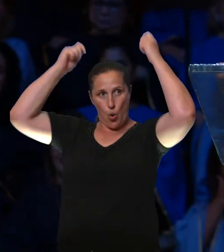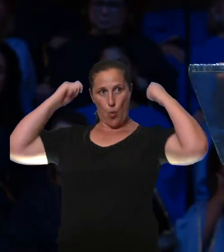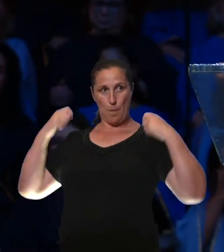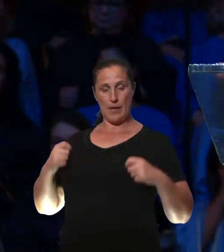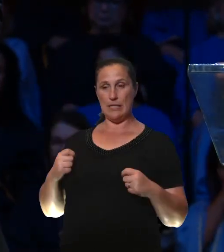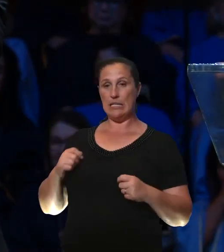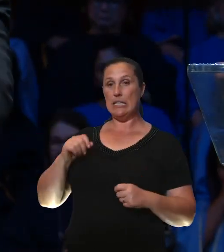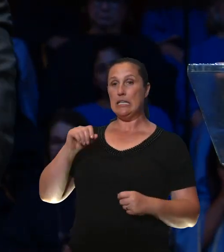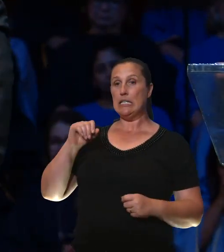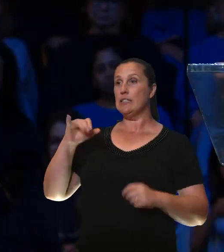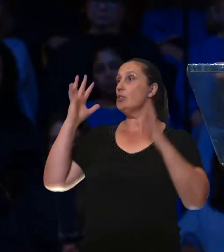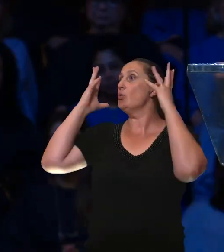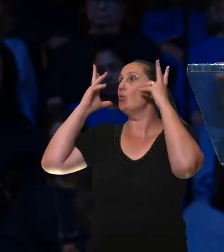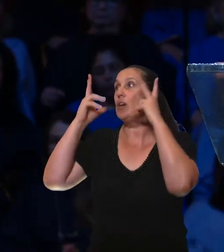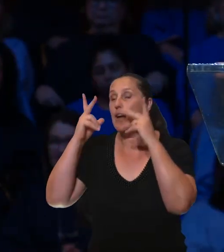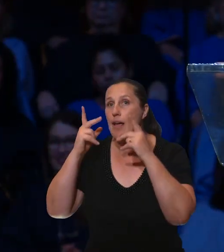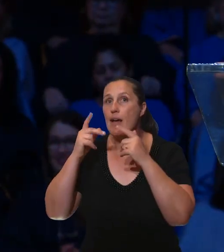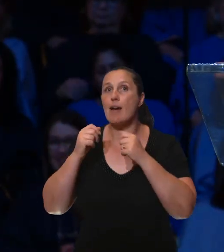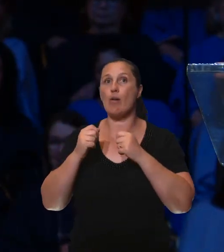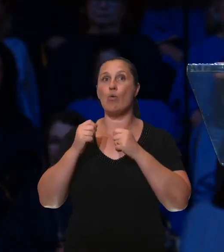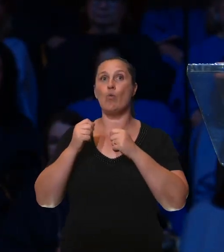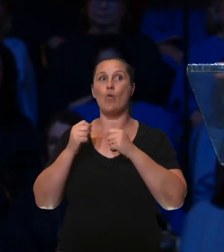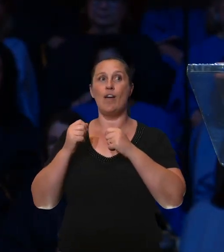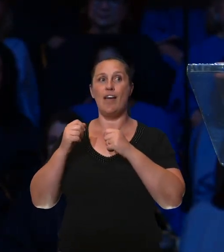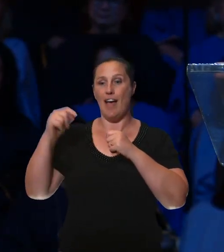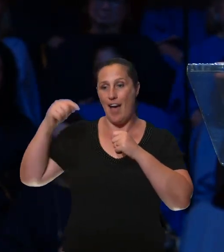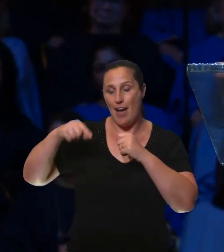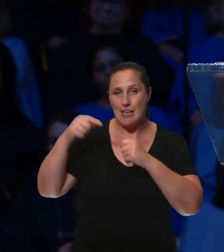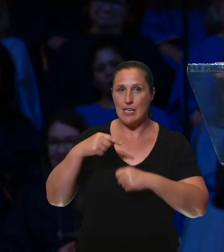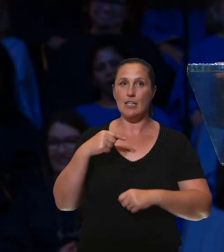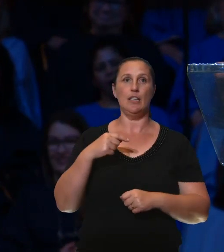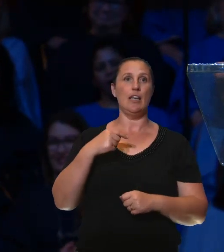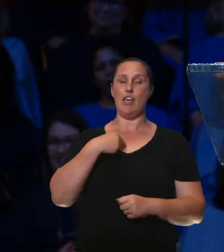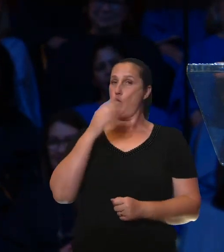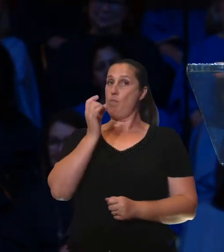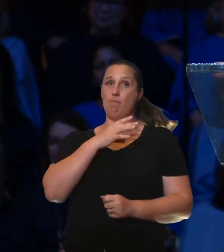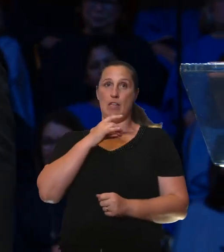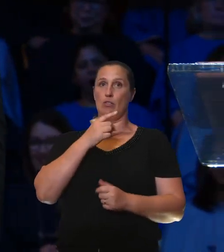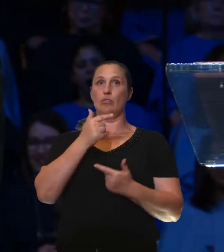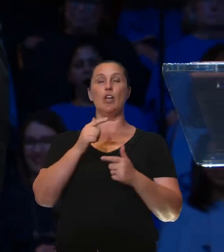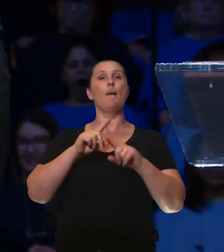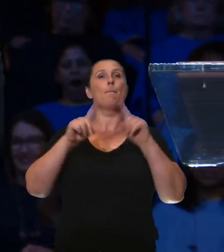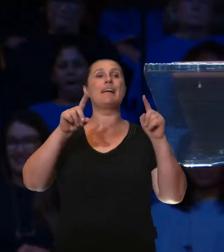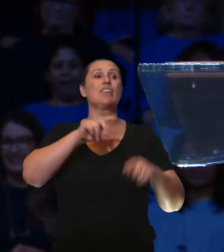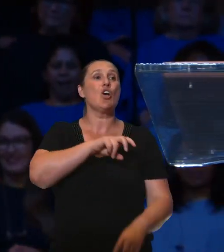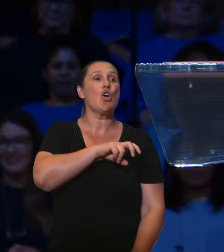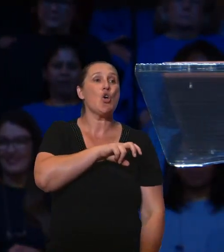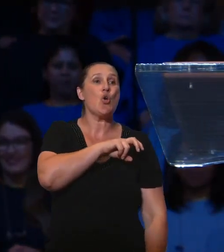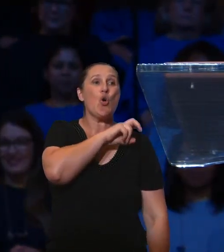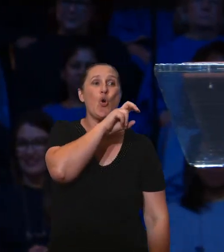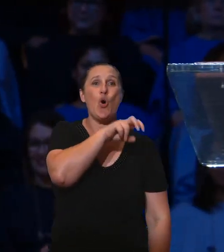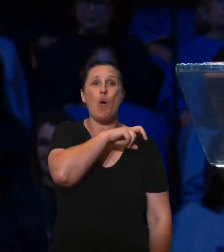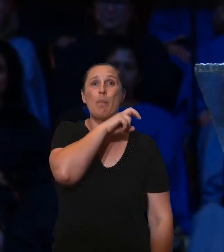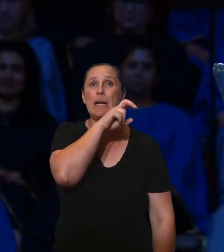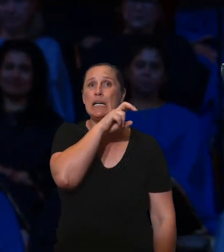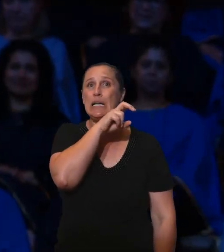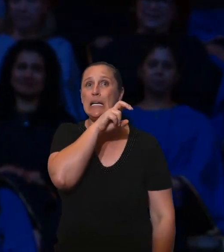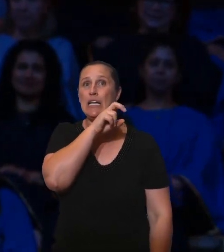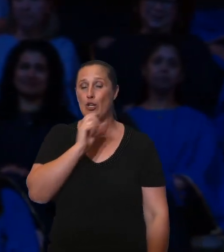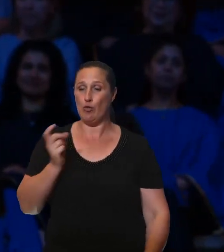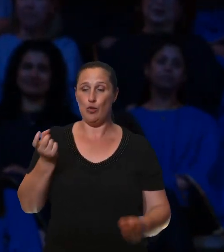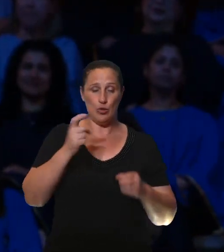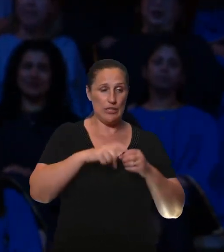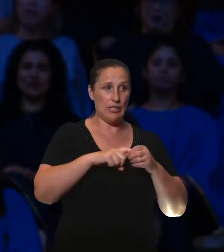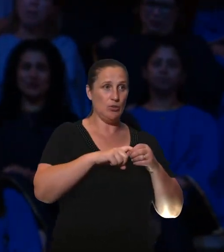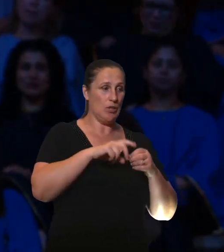leão entrar aqui, eu não tenho medo, mas cobra, eu morro de medo. Quando eu fui voltando para dentro do Rio Ganges, o que eu